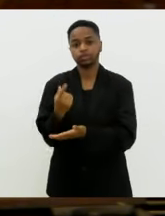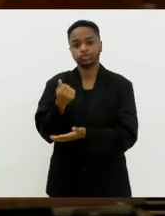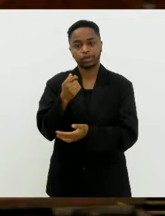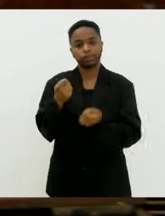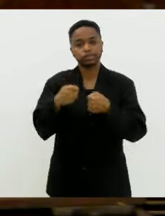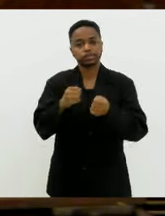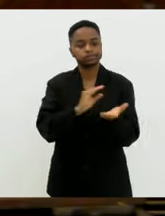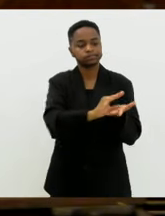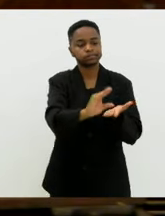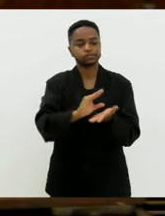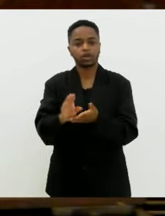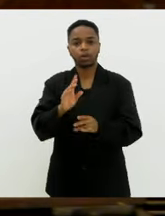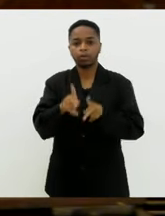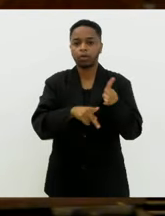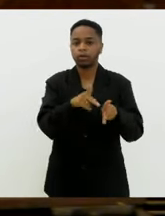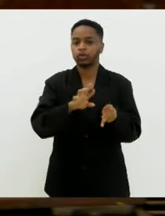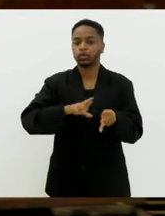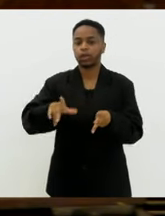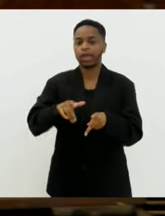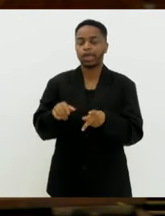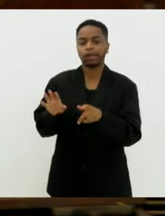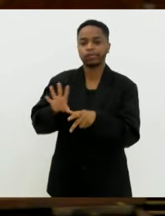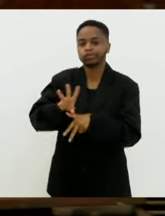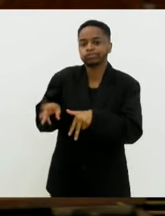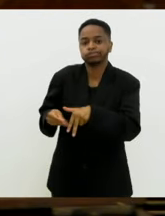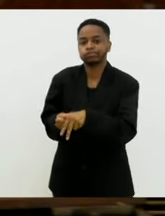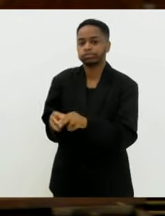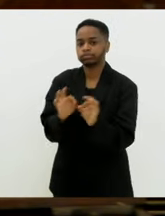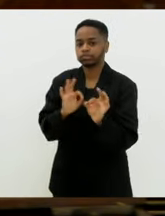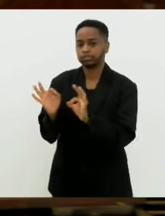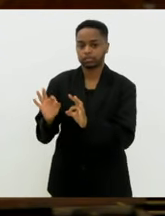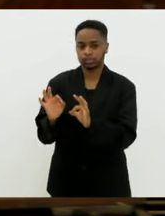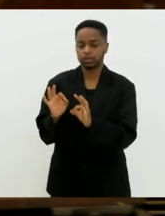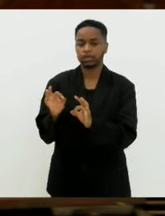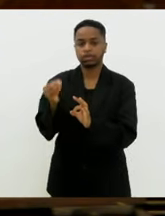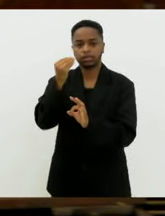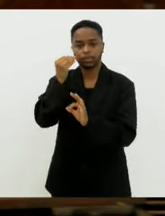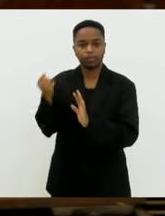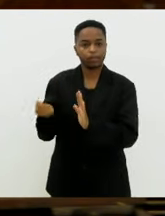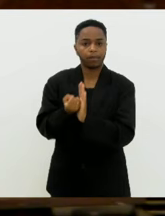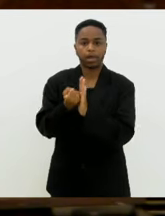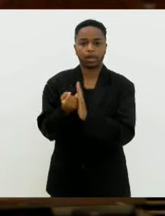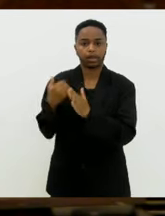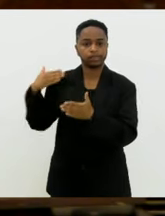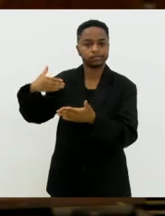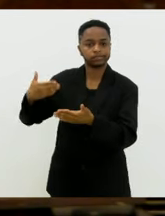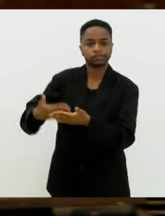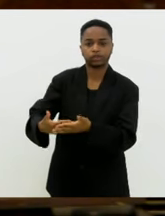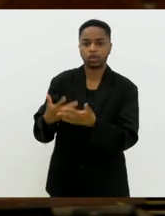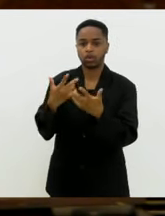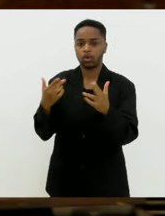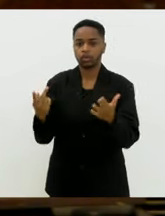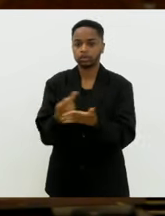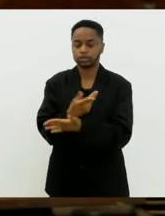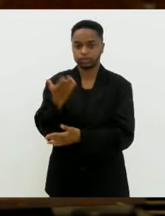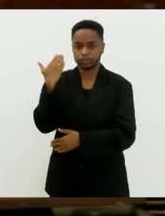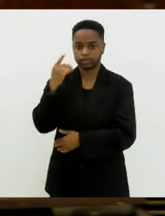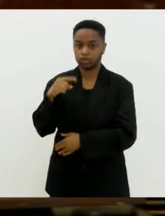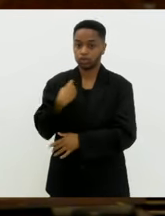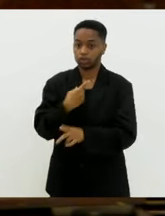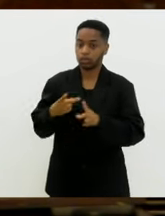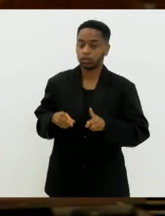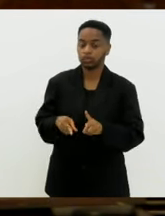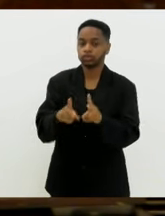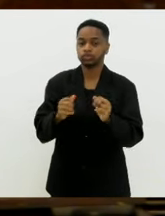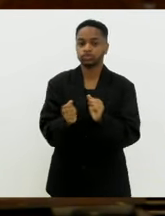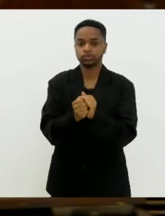população e não a esquemas de qualquer natureza que marquem o que vem acontecendo no nosso Estado. E vamos juntos, pelo piso